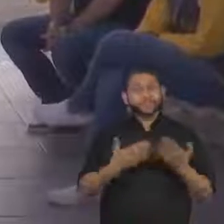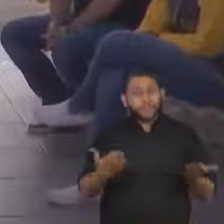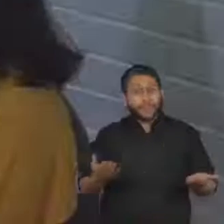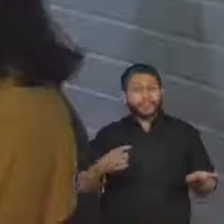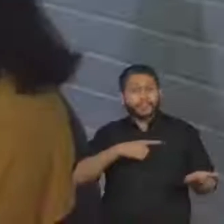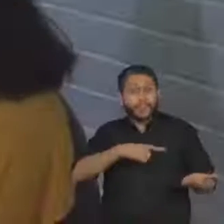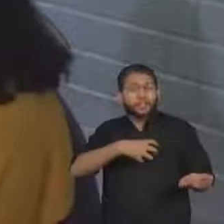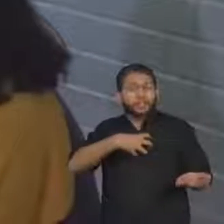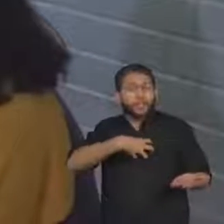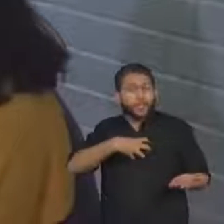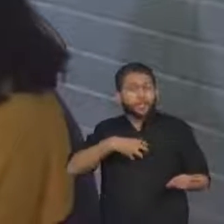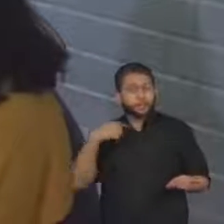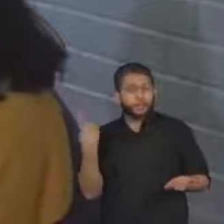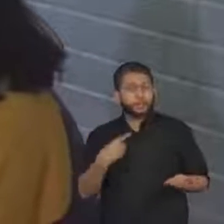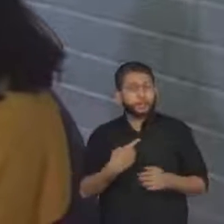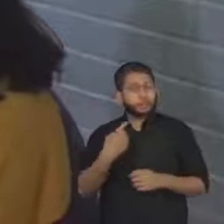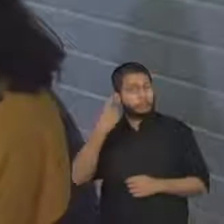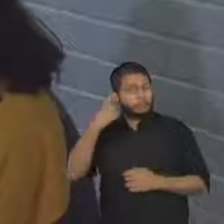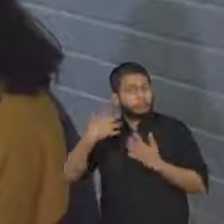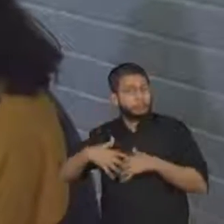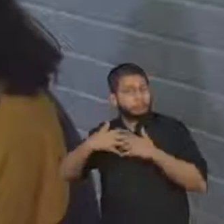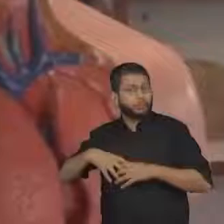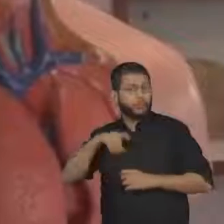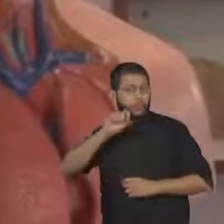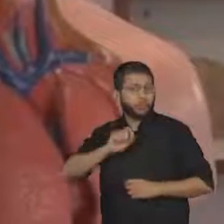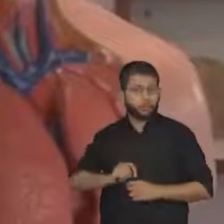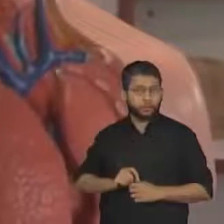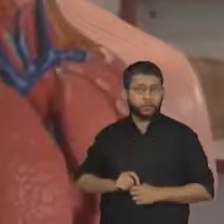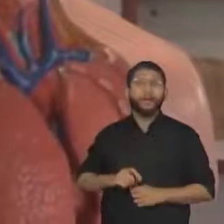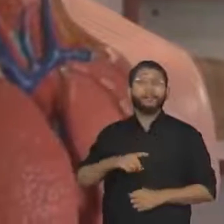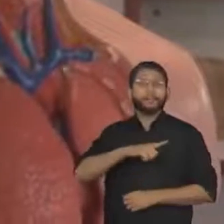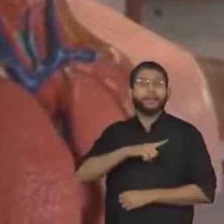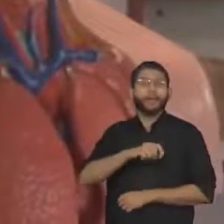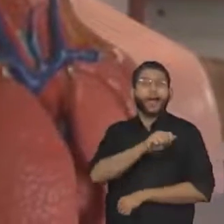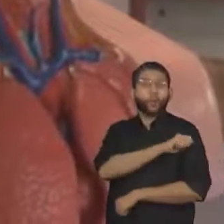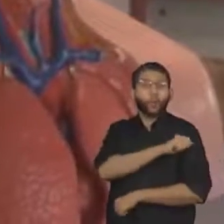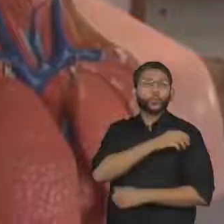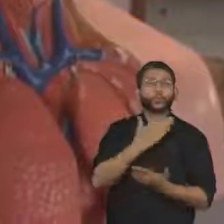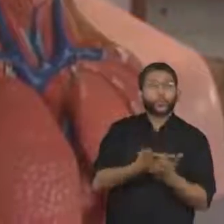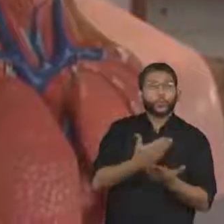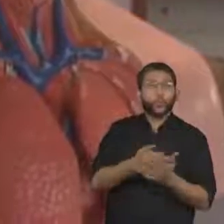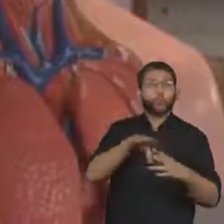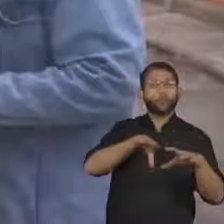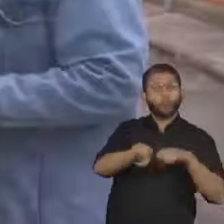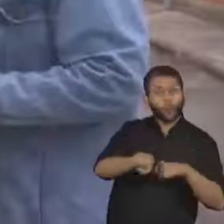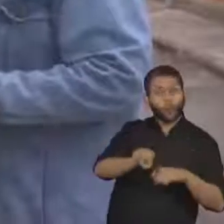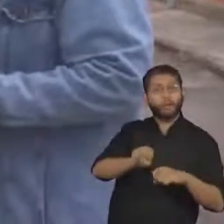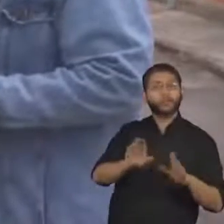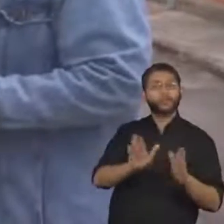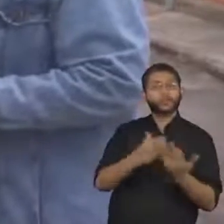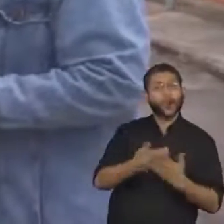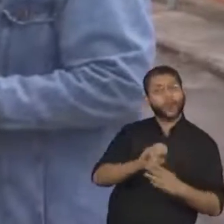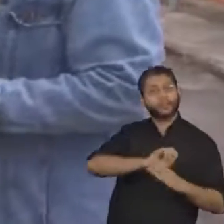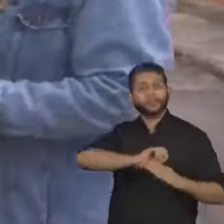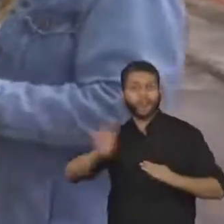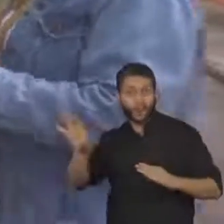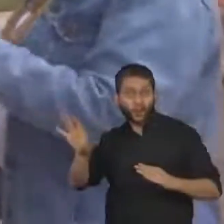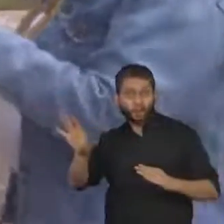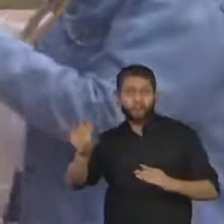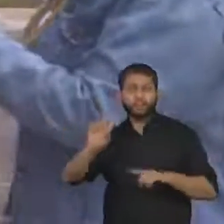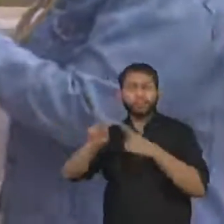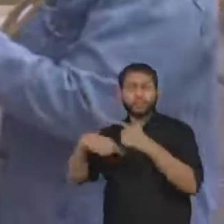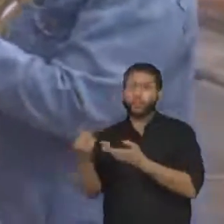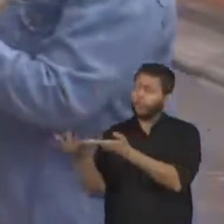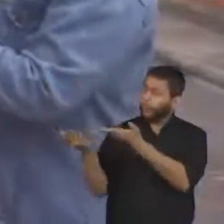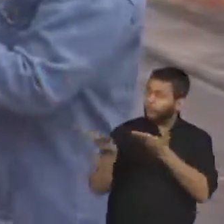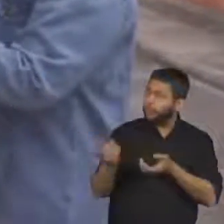Uma das formas que a gente costuma fazer é justamente trazer ex-alunos que tiveram a oportunidade de vivenciar a construção